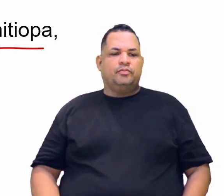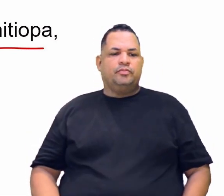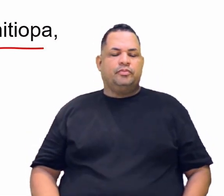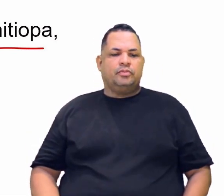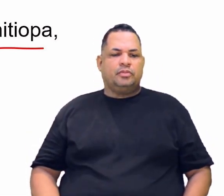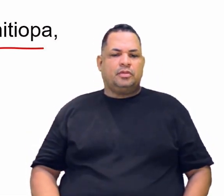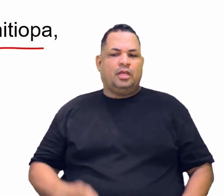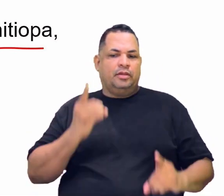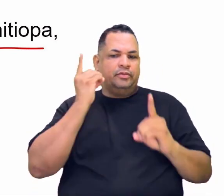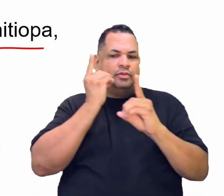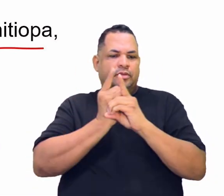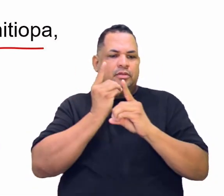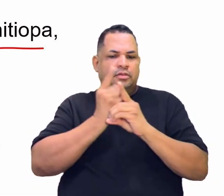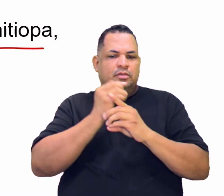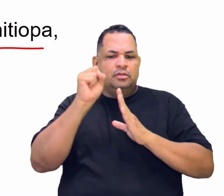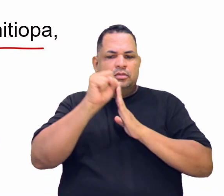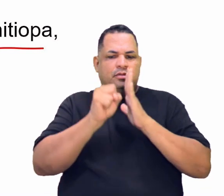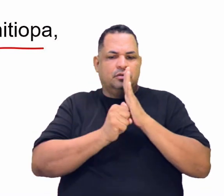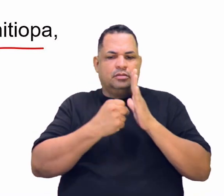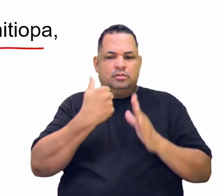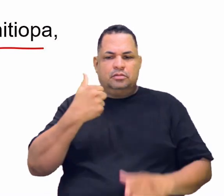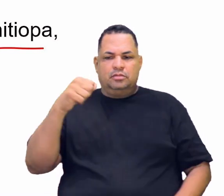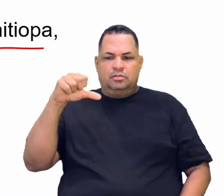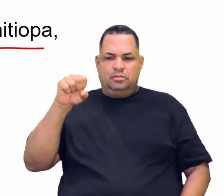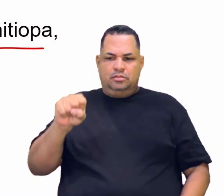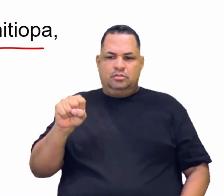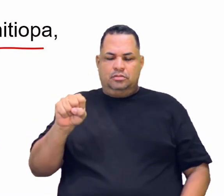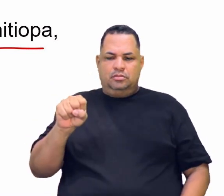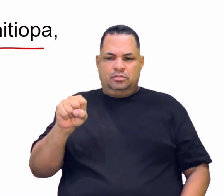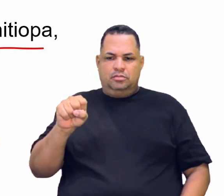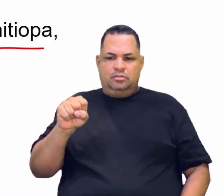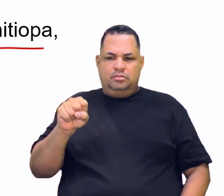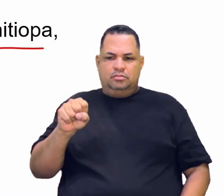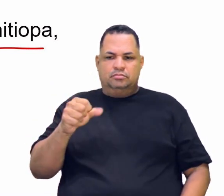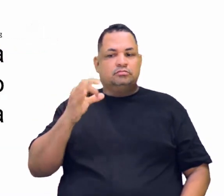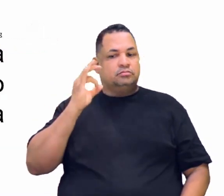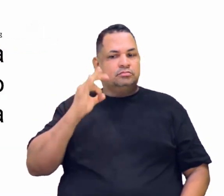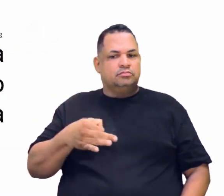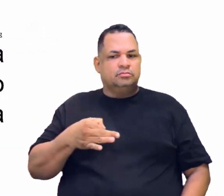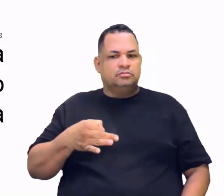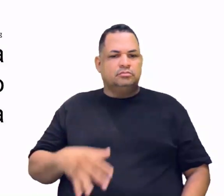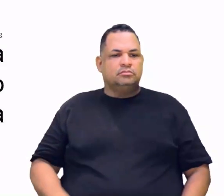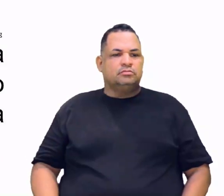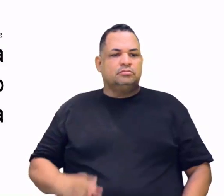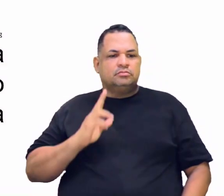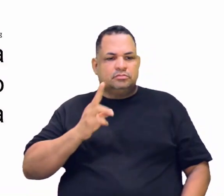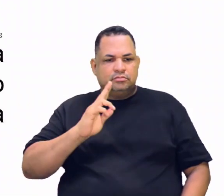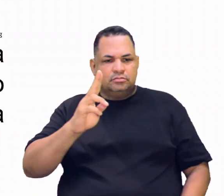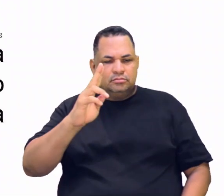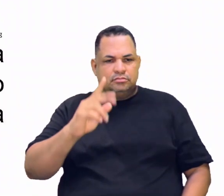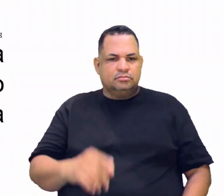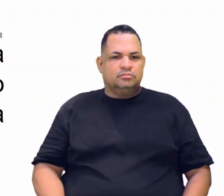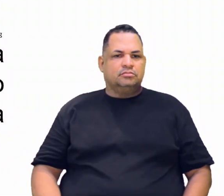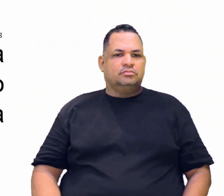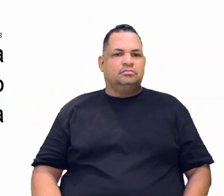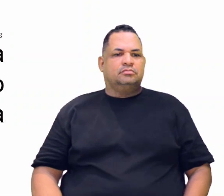foram encontrados aqui, no século XVIII. Sacou? Continuamos.